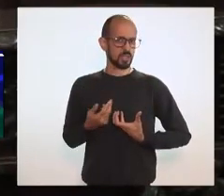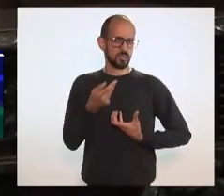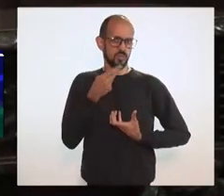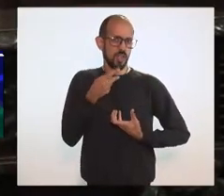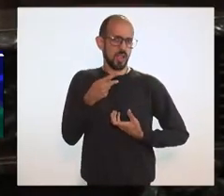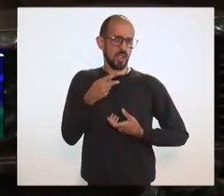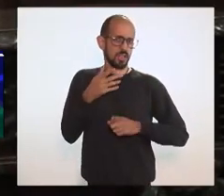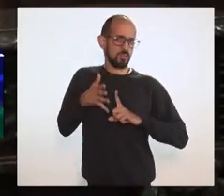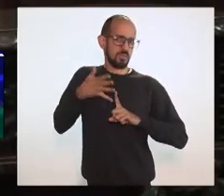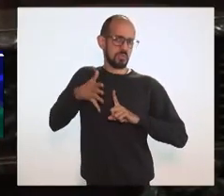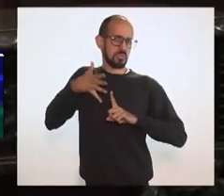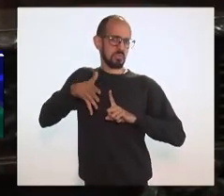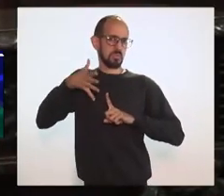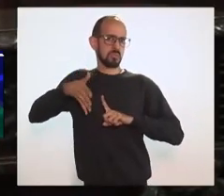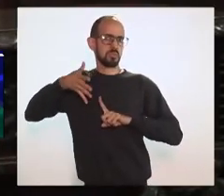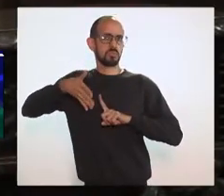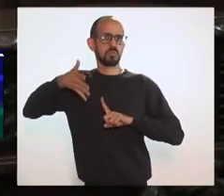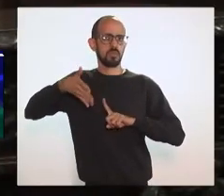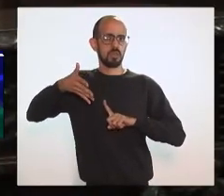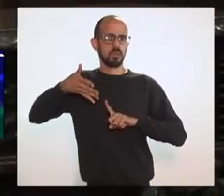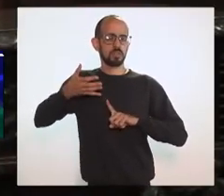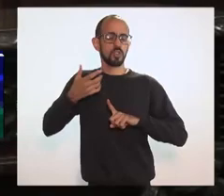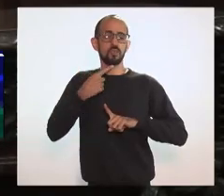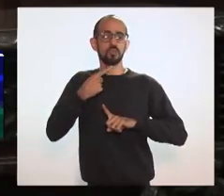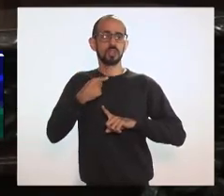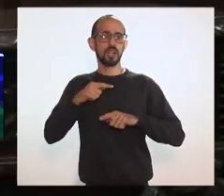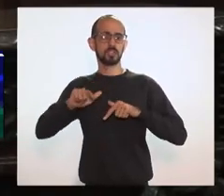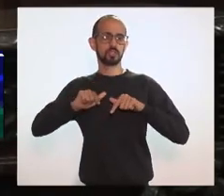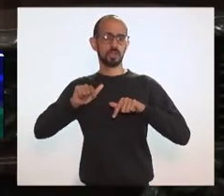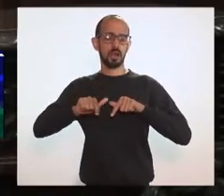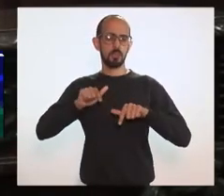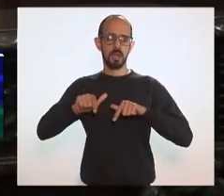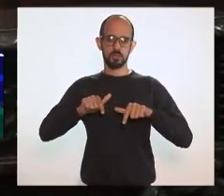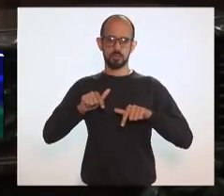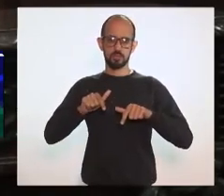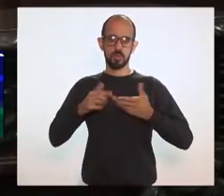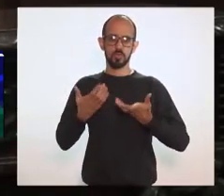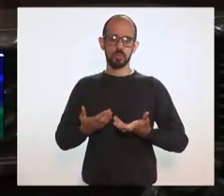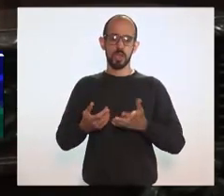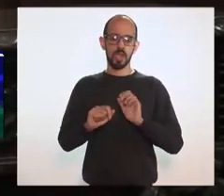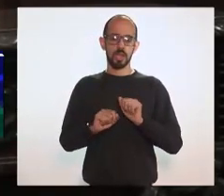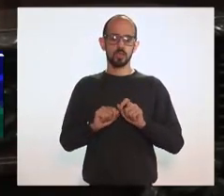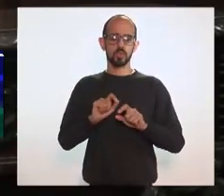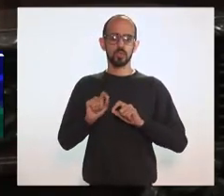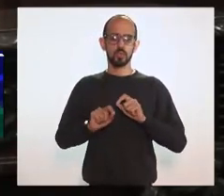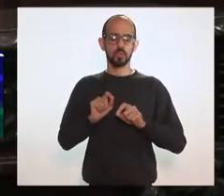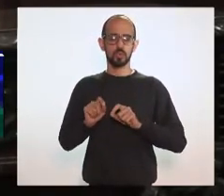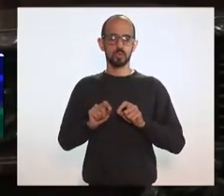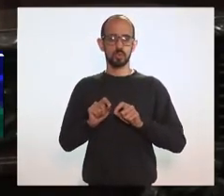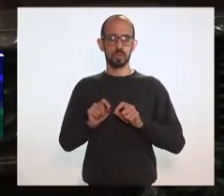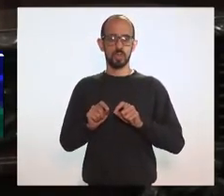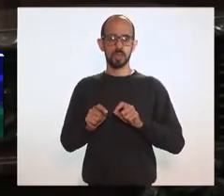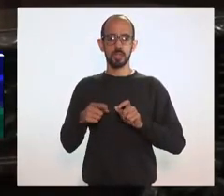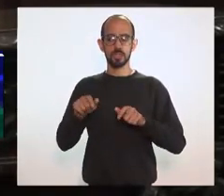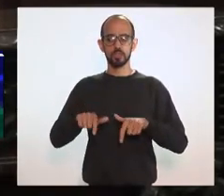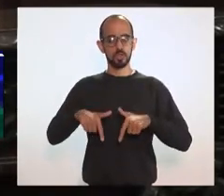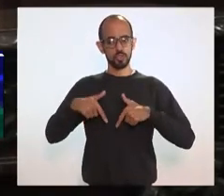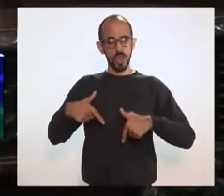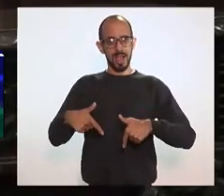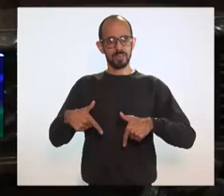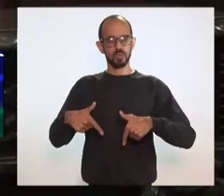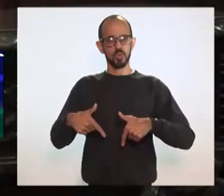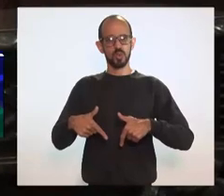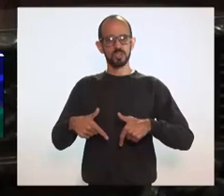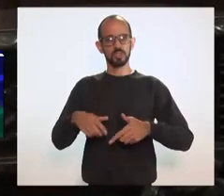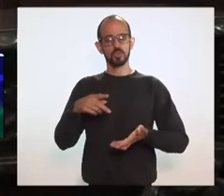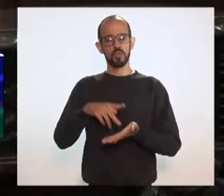discursos, discursos de boa vontade política. Eu quero que isso se remeta a ações concretas,